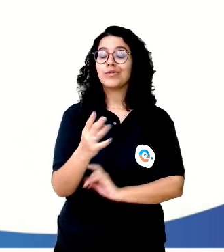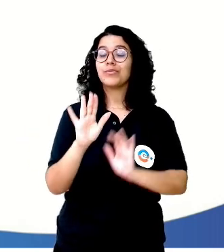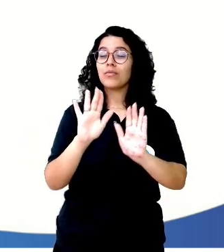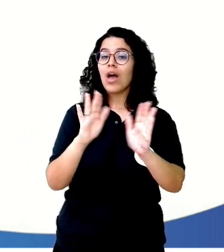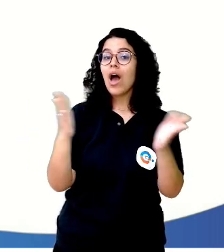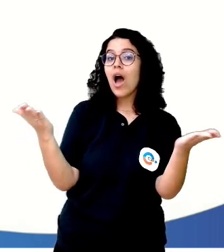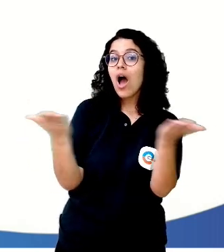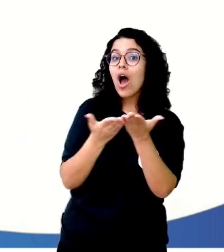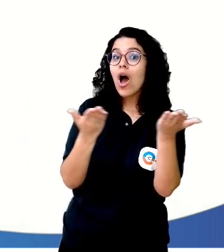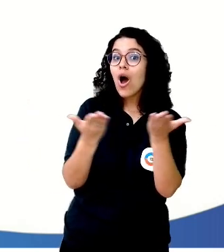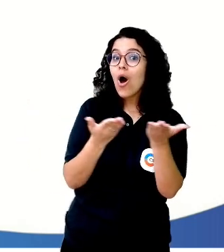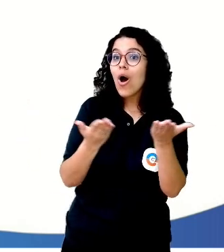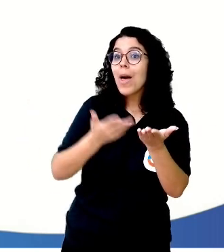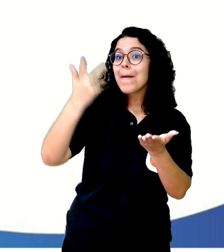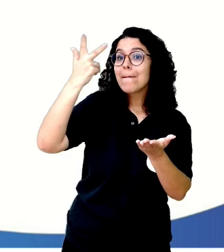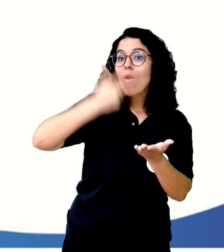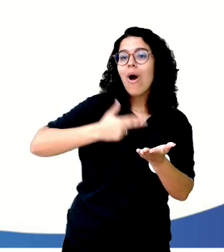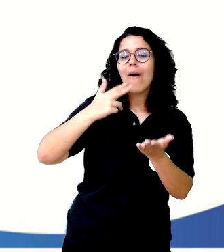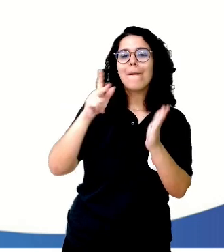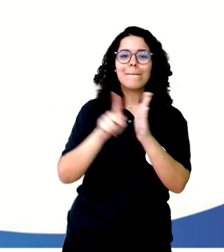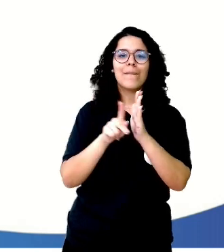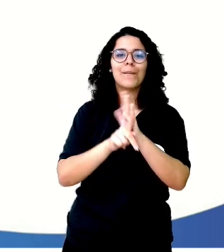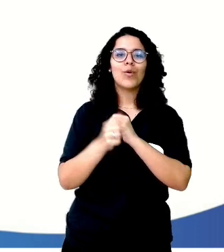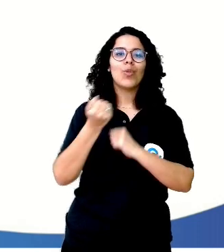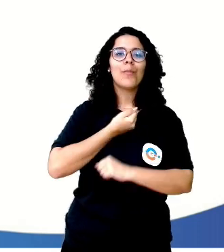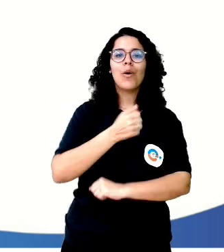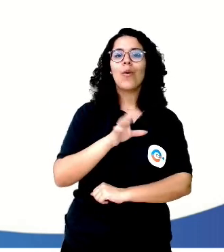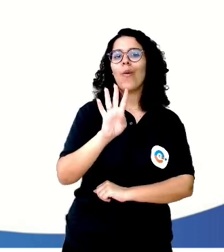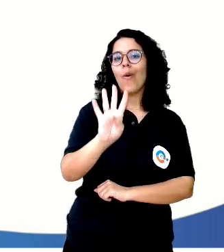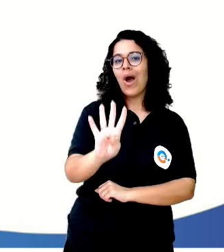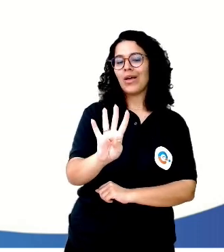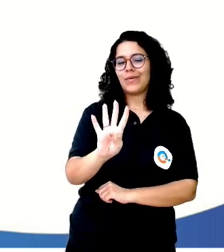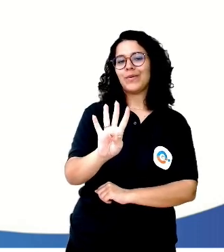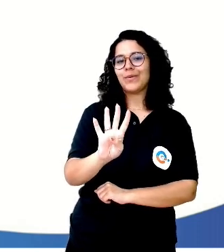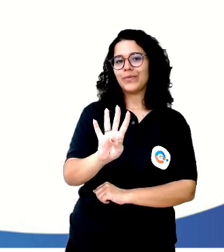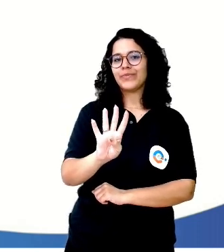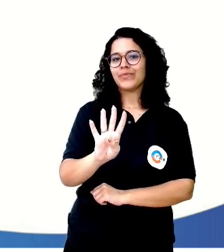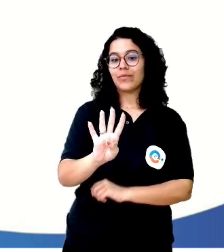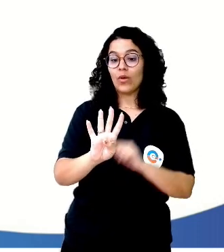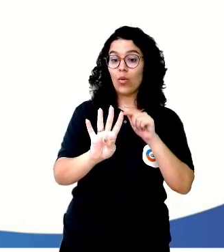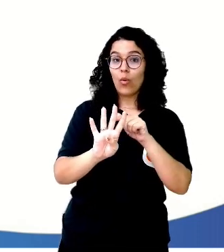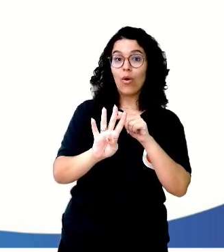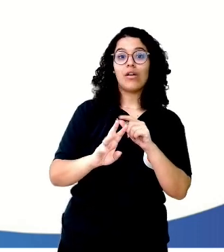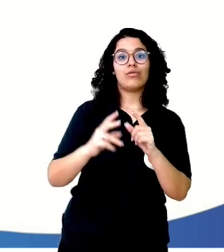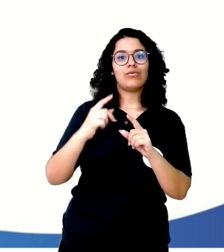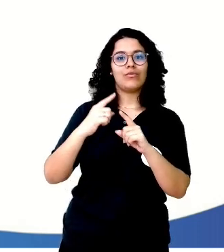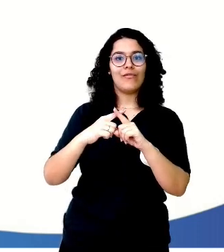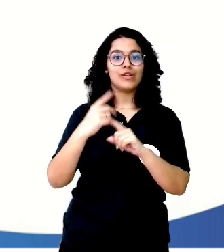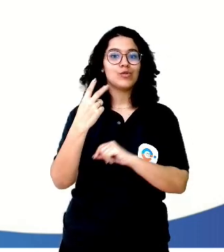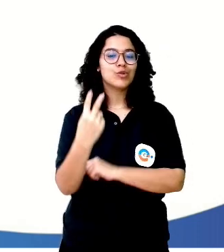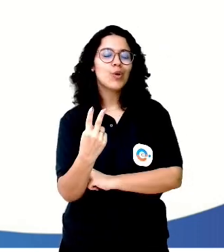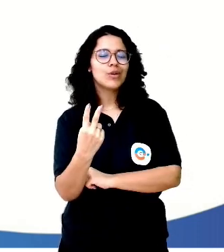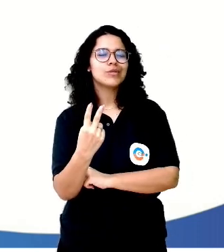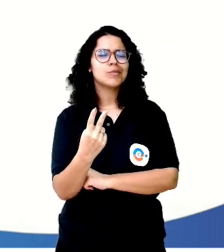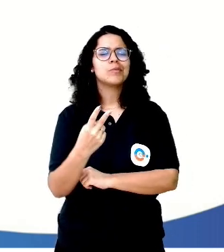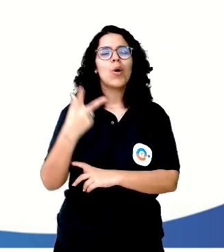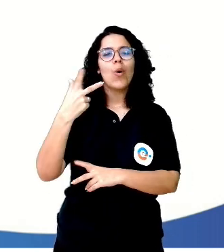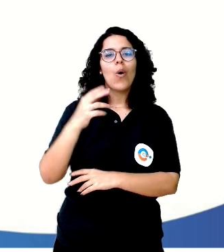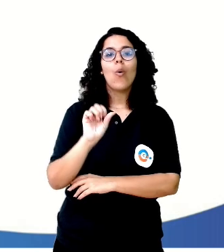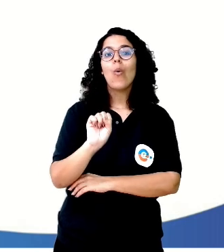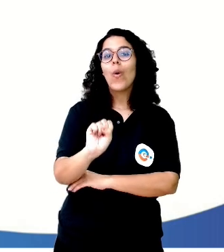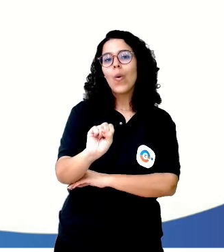fazer a mesma coisa com este 4, que é a base. 4 vezes 2,